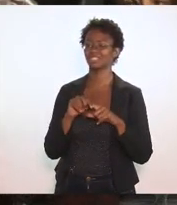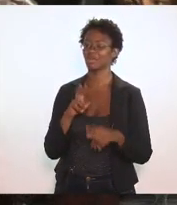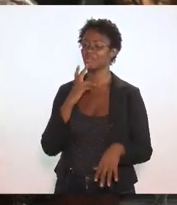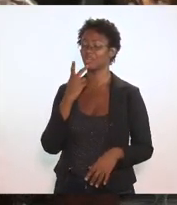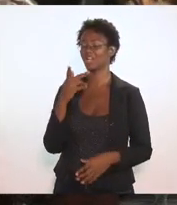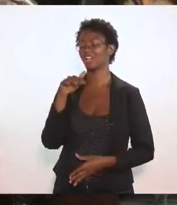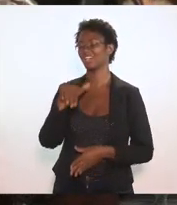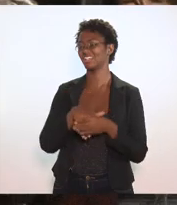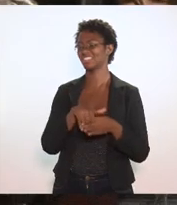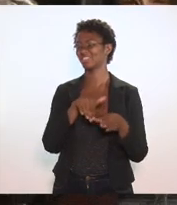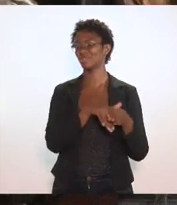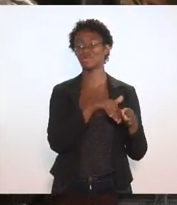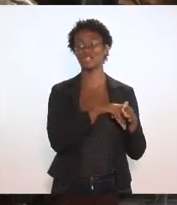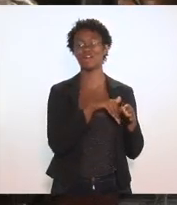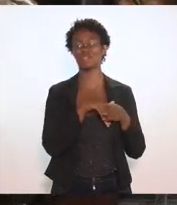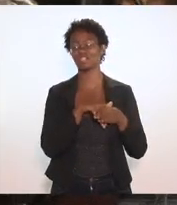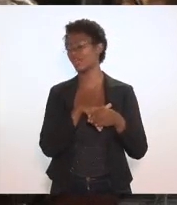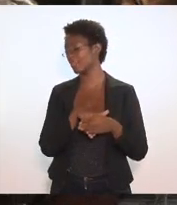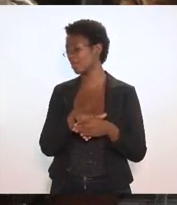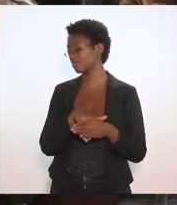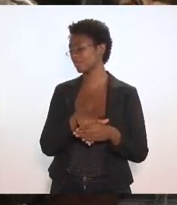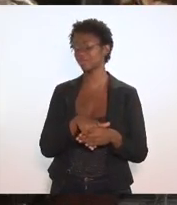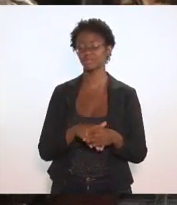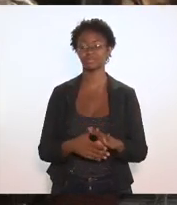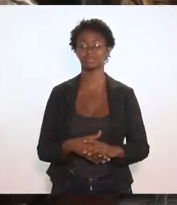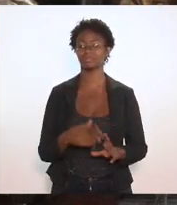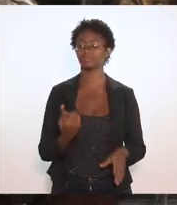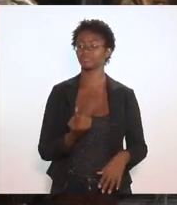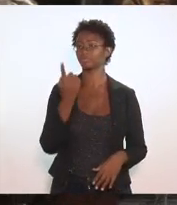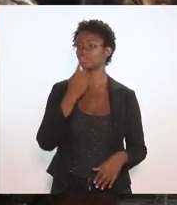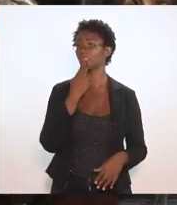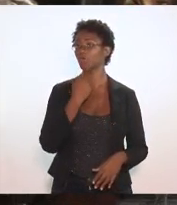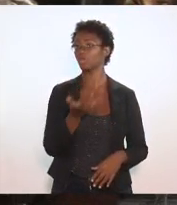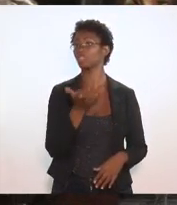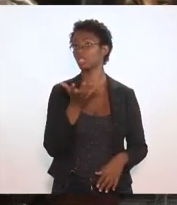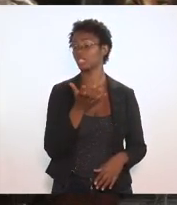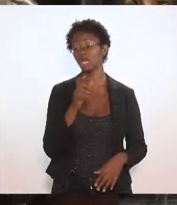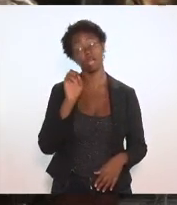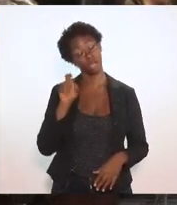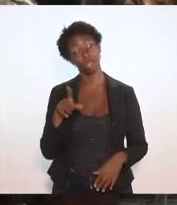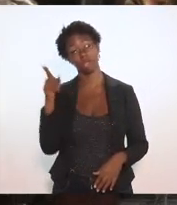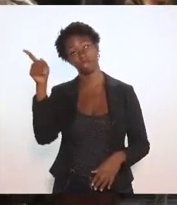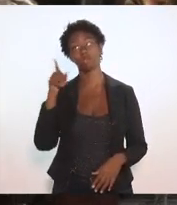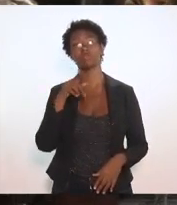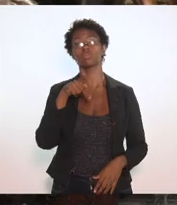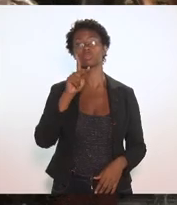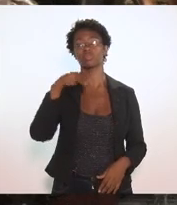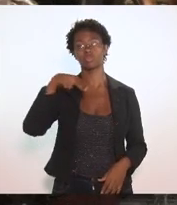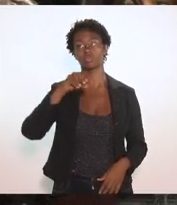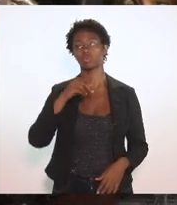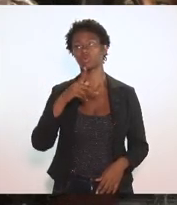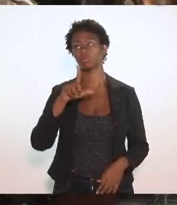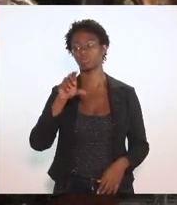votação. O único parlamentar que pediu para declarar o voto foi Alexandre Knoploch, naquele